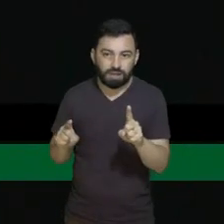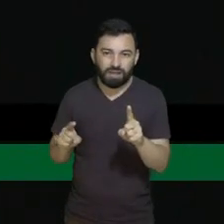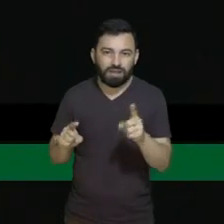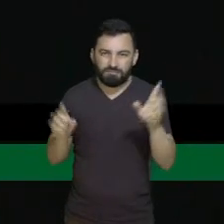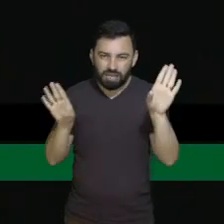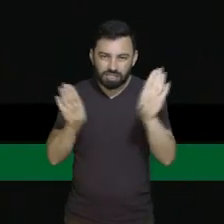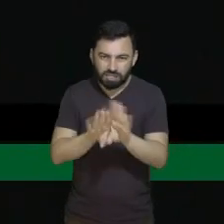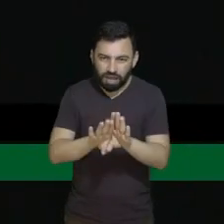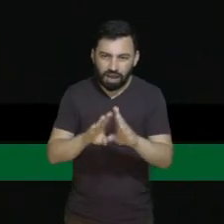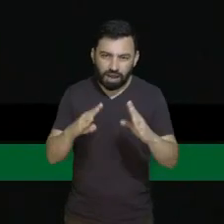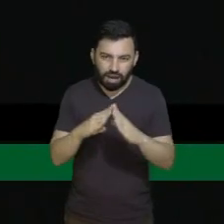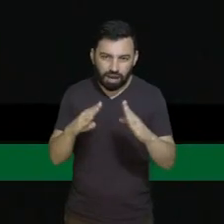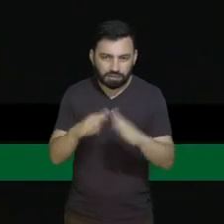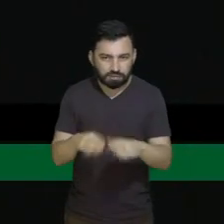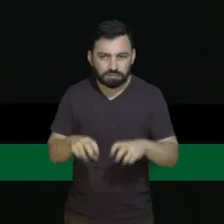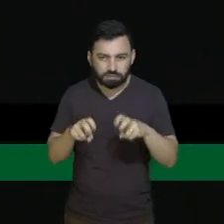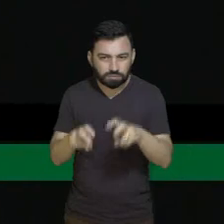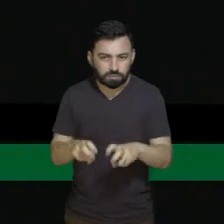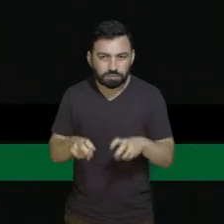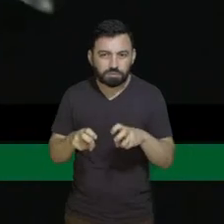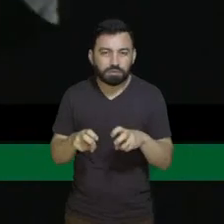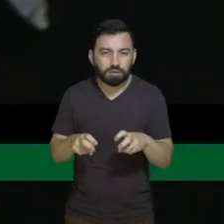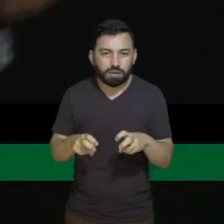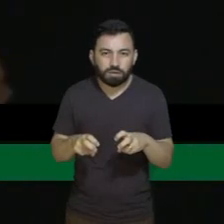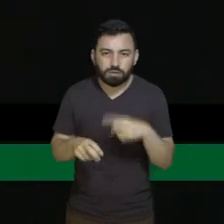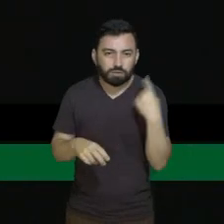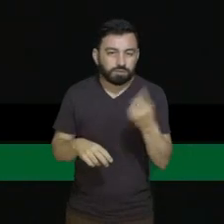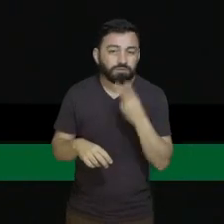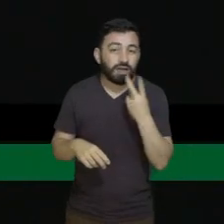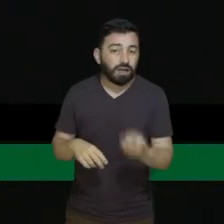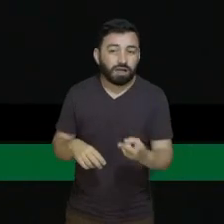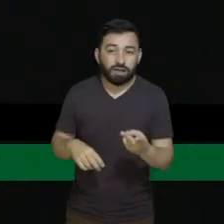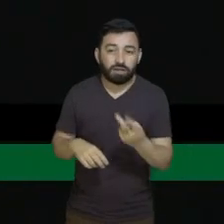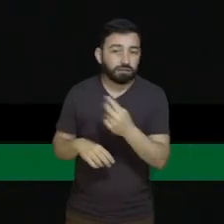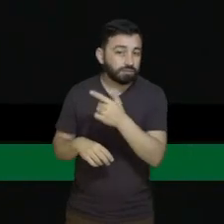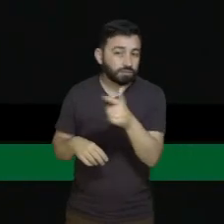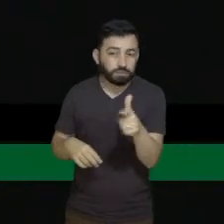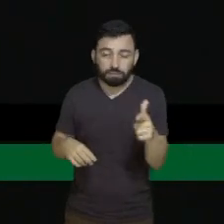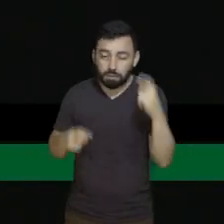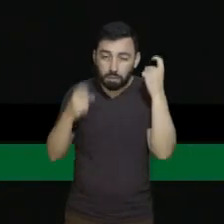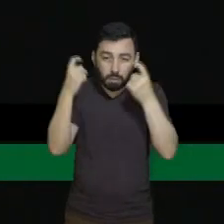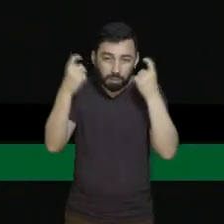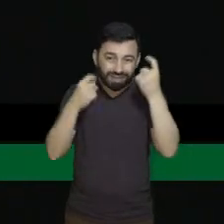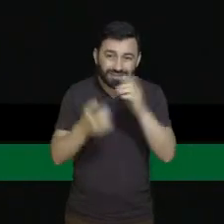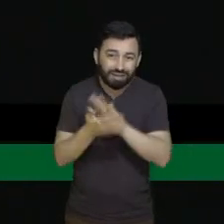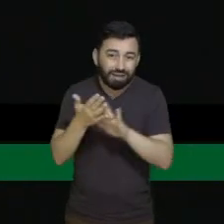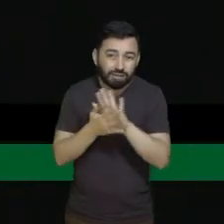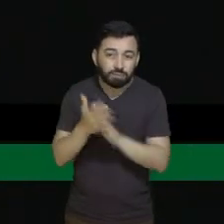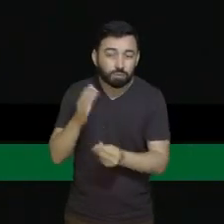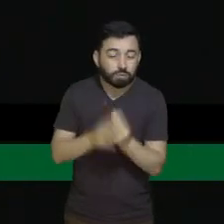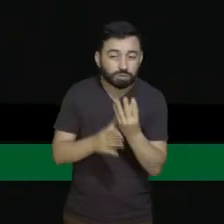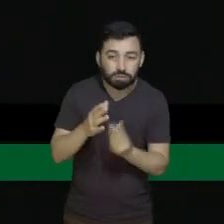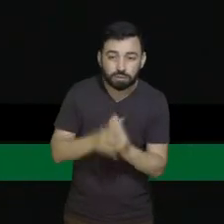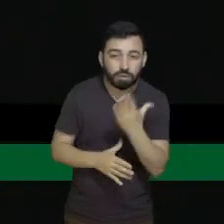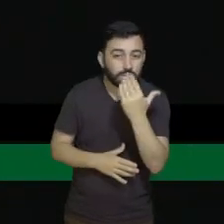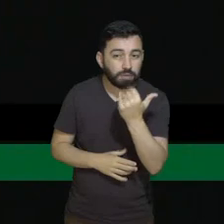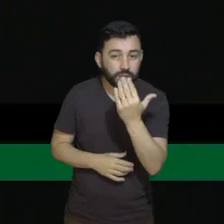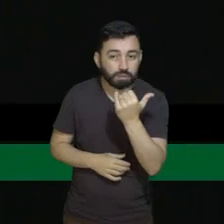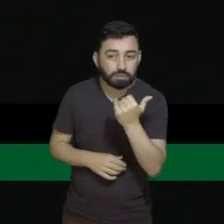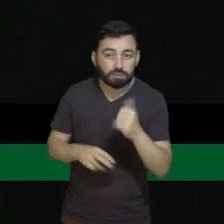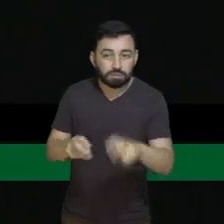casas familiares rurais, nós estamos dizendo que não estamos preocupados com a produção de alimentos no campo, que não